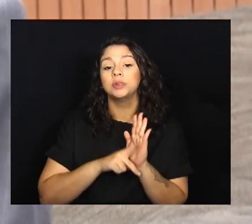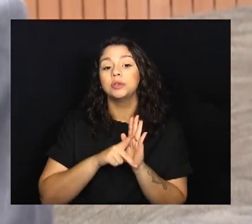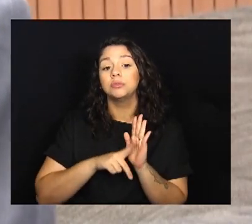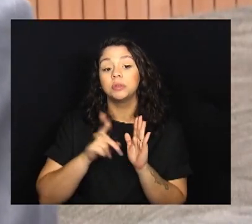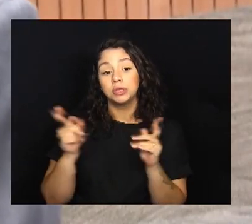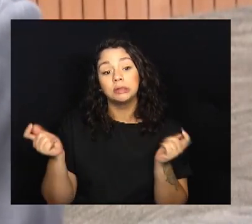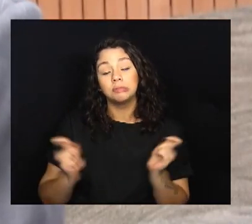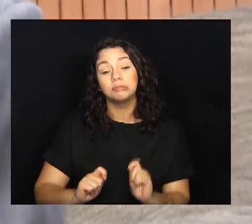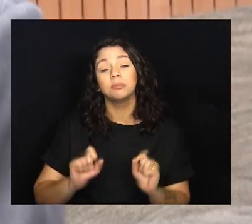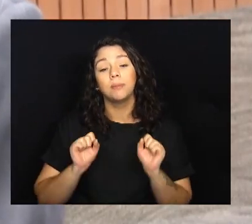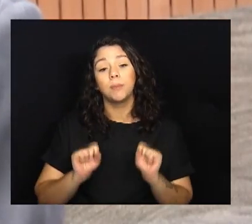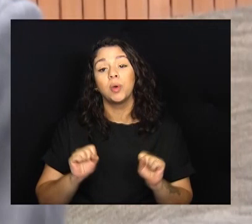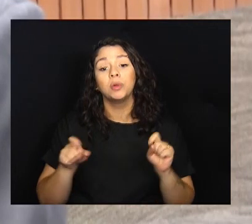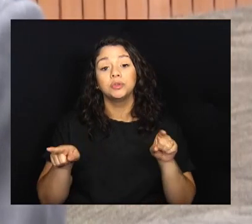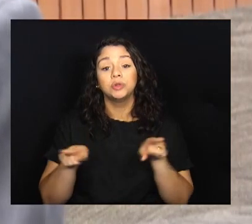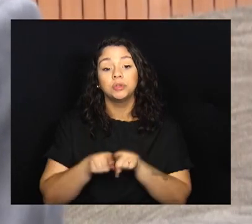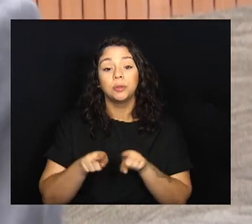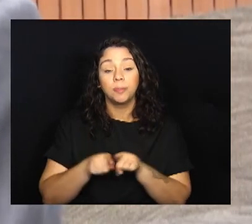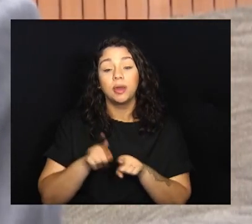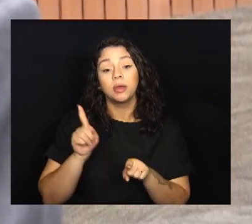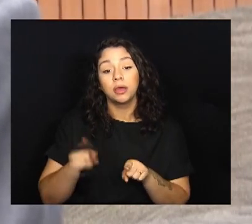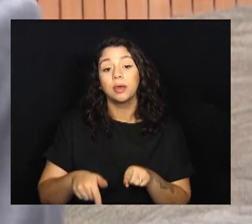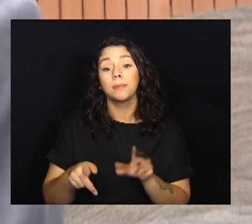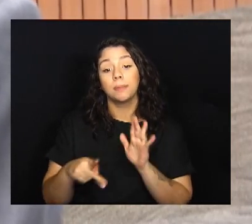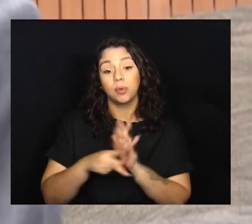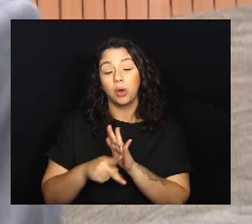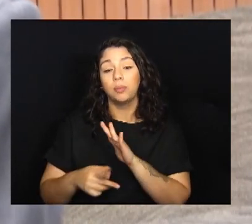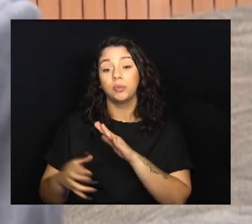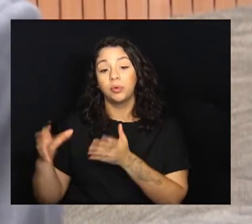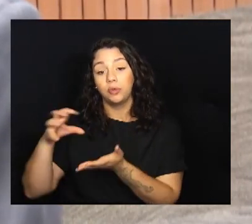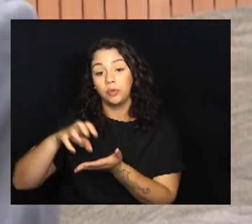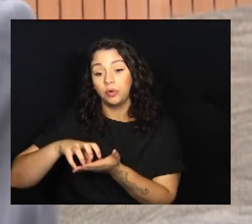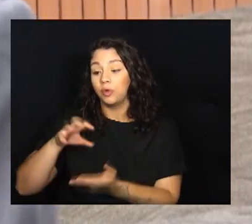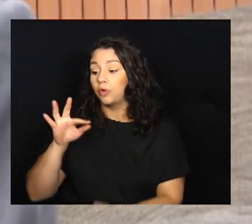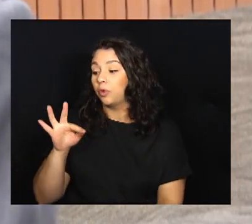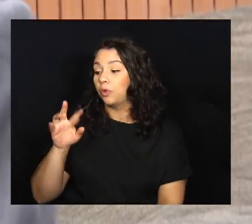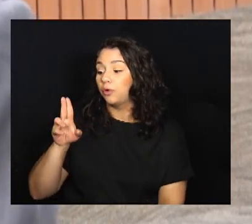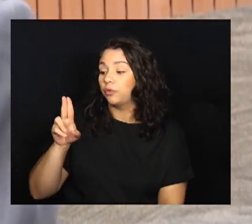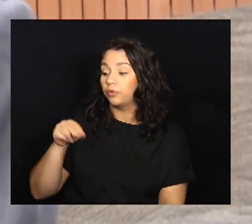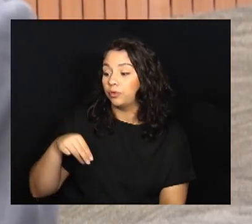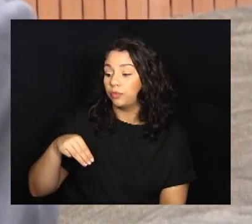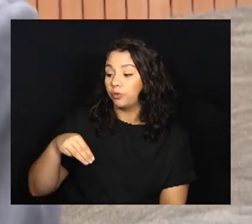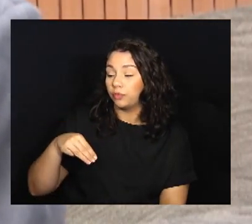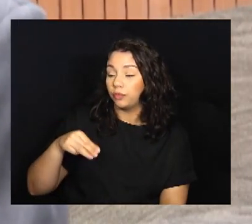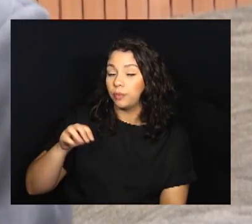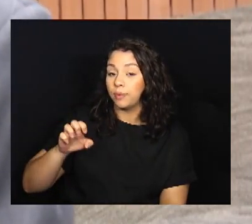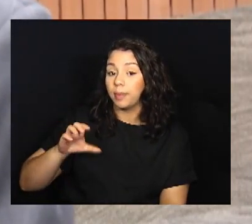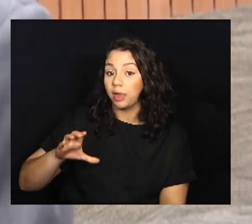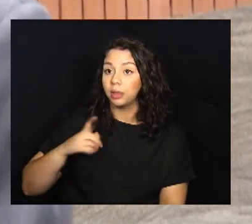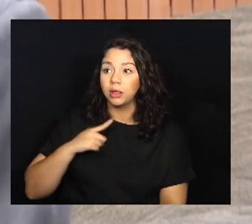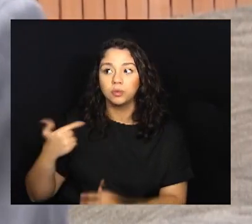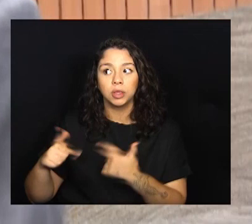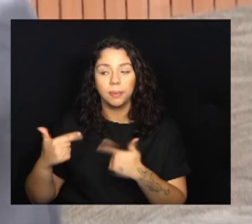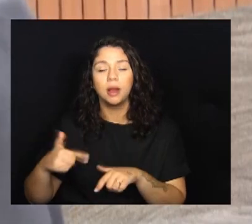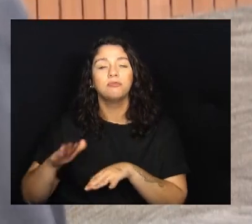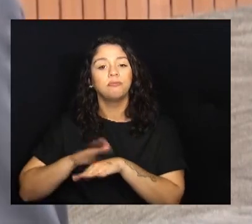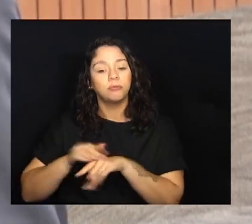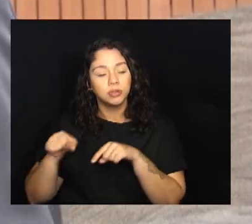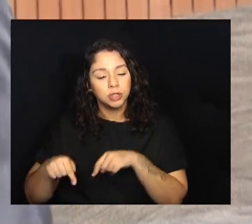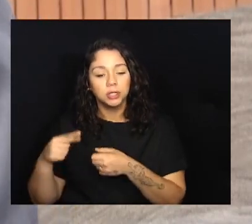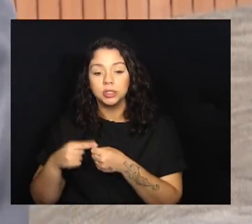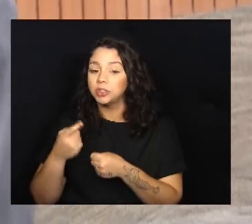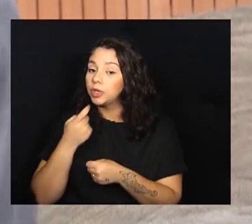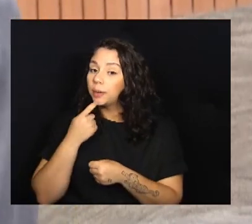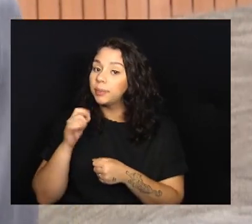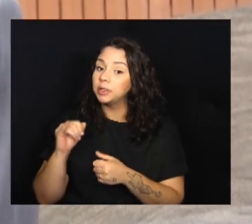possa também ser pela FUMEC. Entendeu? A FUMEC tem feito um trabalho na nossa cidade de Campinas, então a FUMEC regulamentar